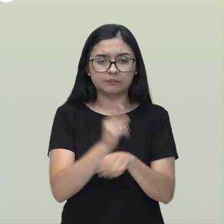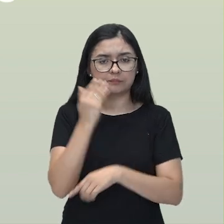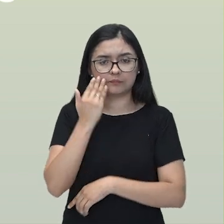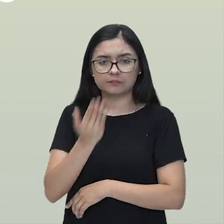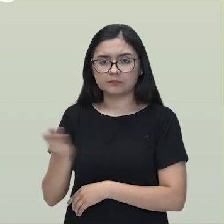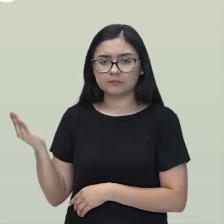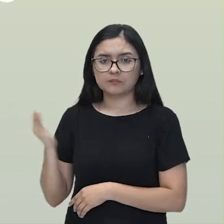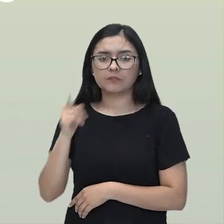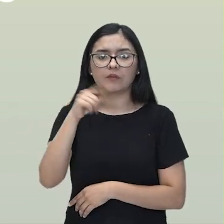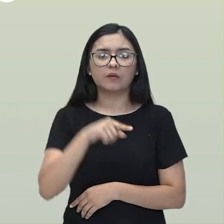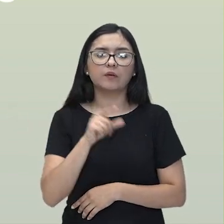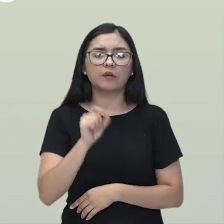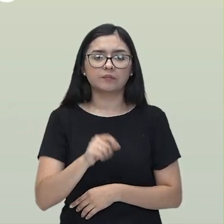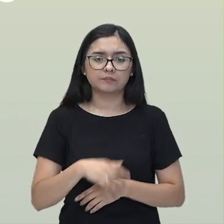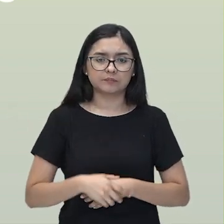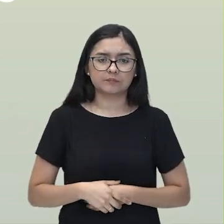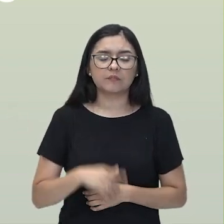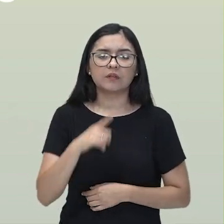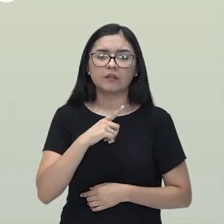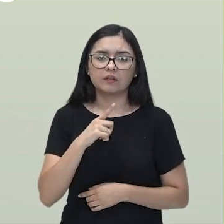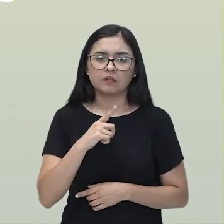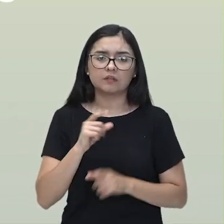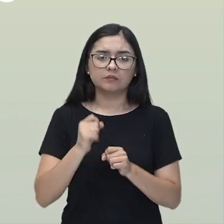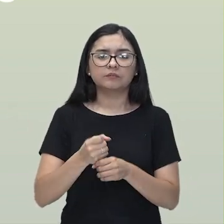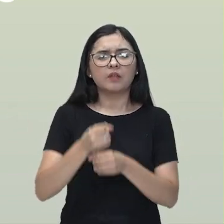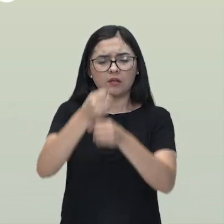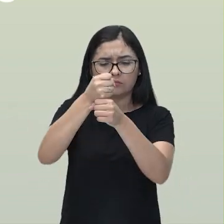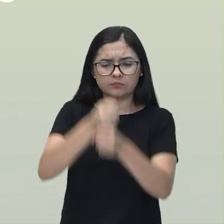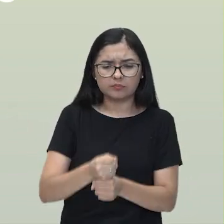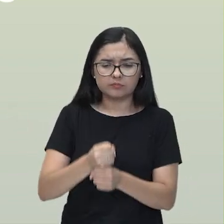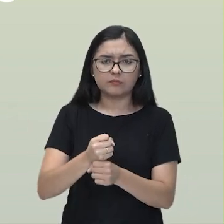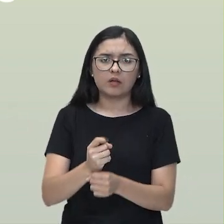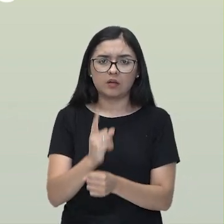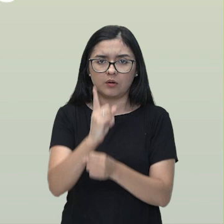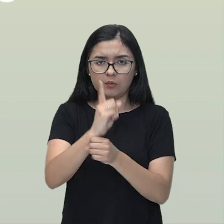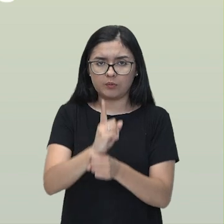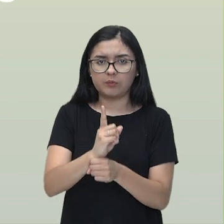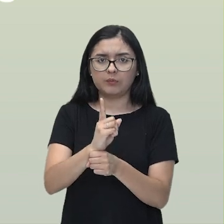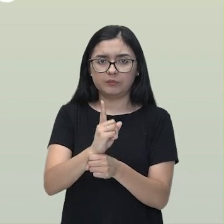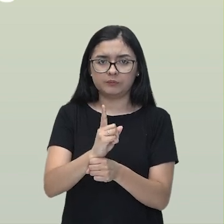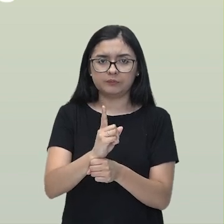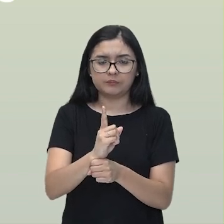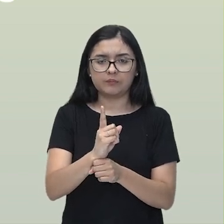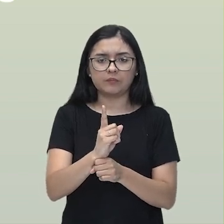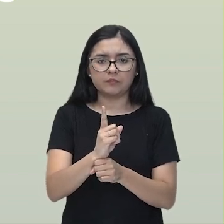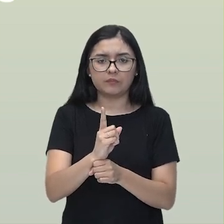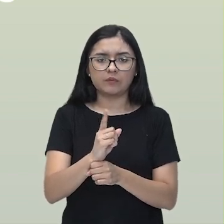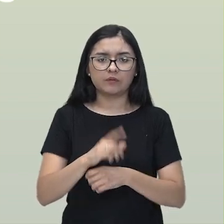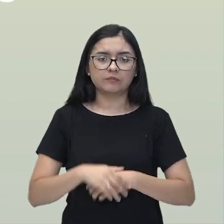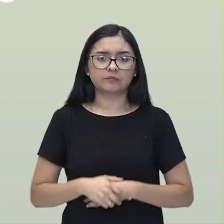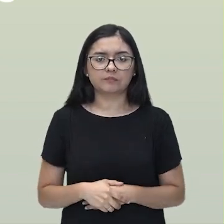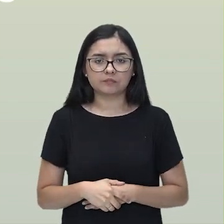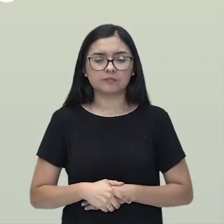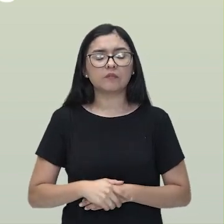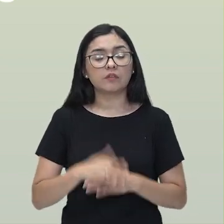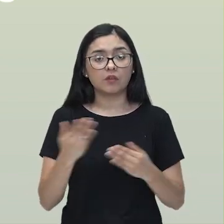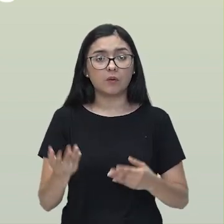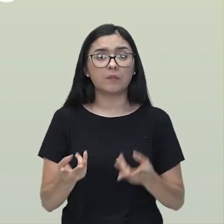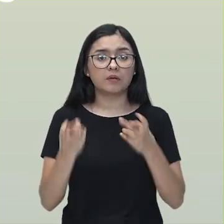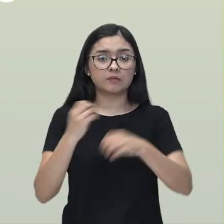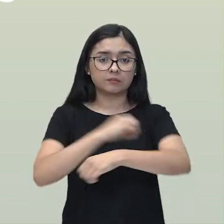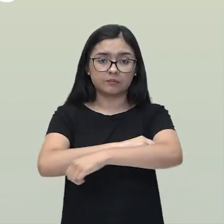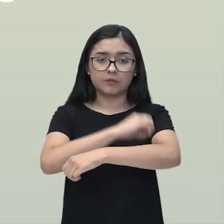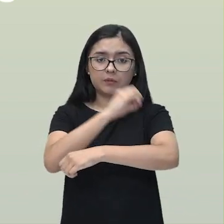Ele é constituído de uma haste cravada verticalmente em um terreno horizontal, da qual se observa